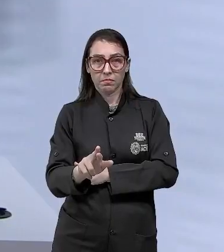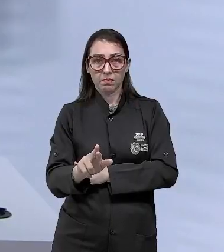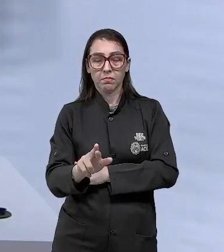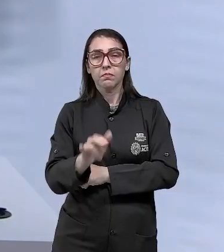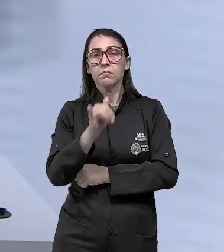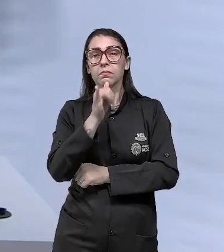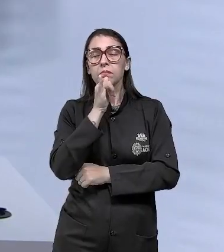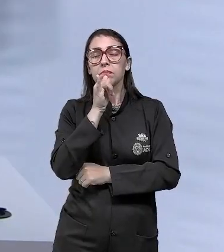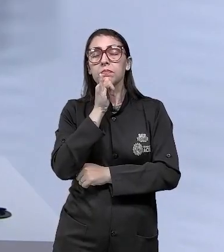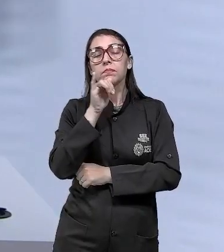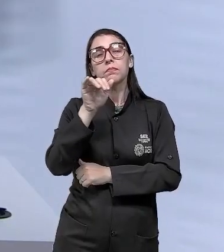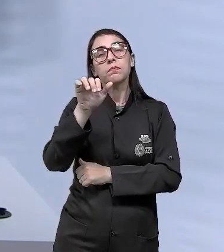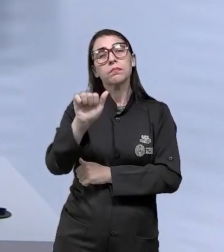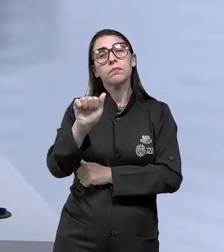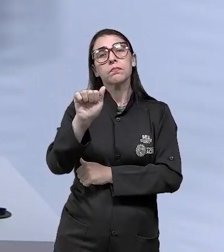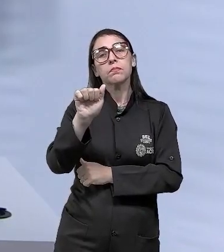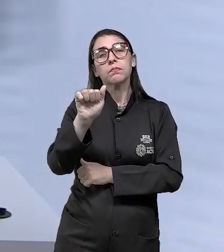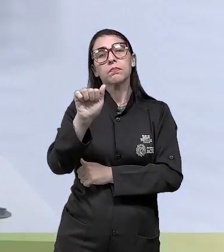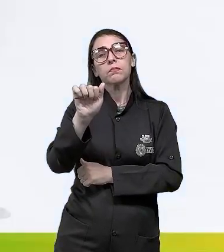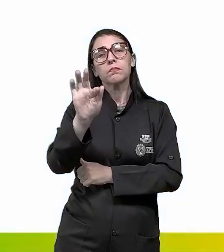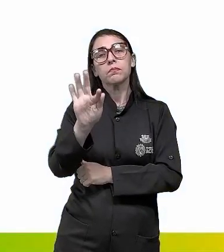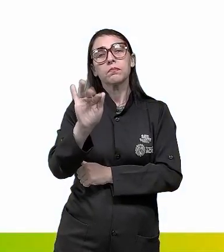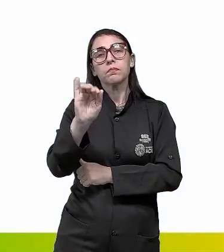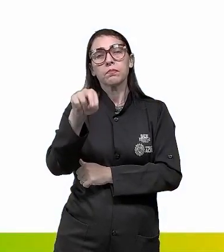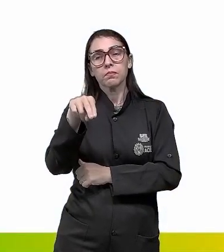desculpa. Vamos fazer o item B juntos.